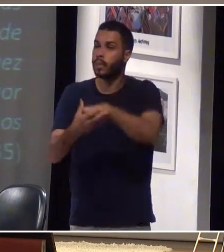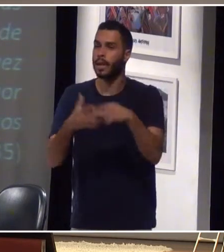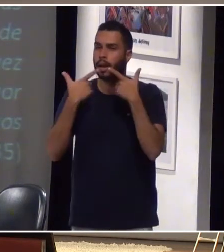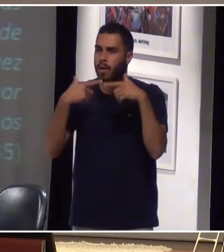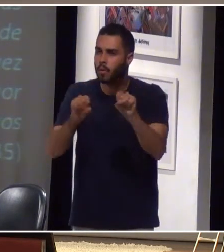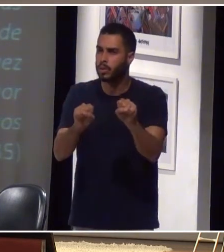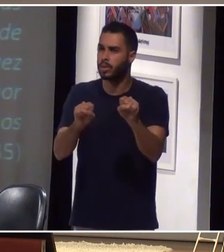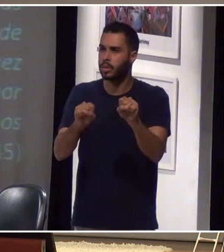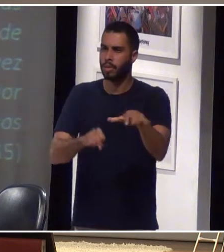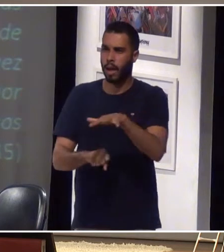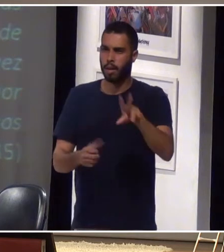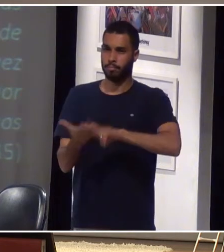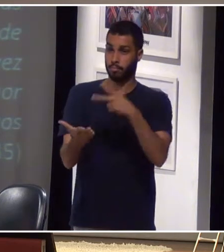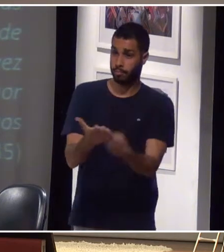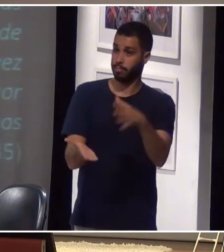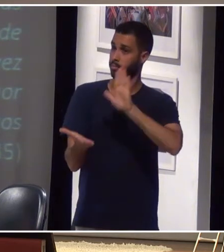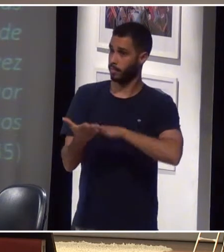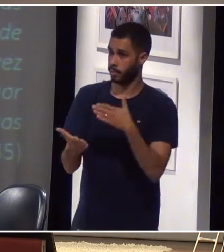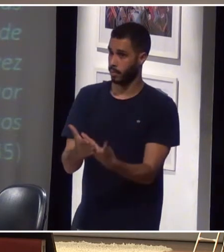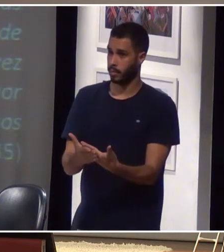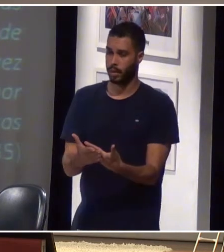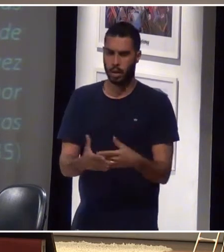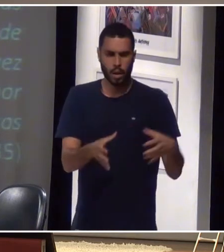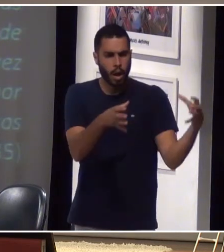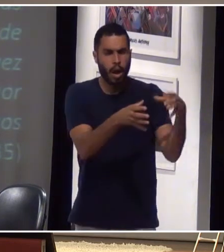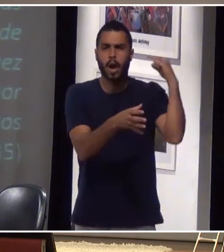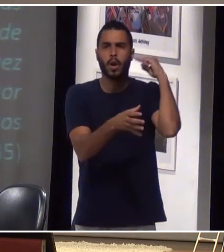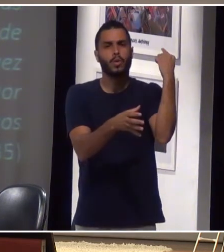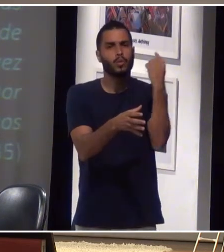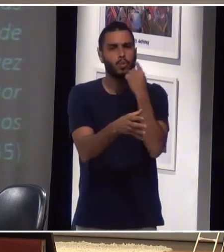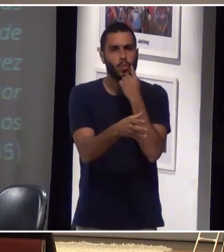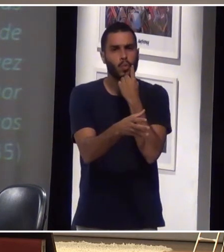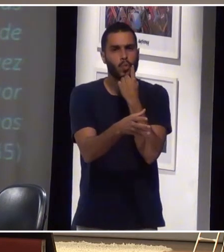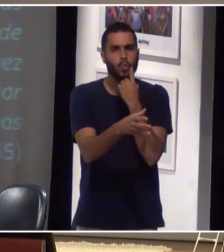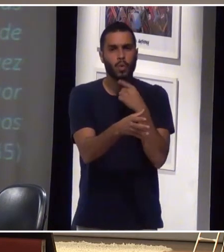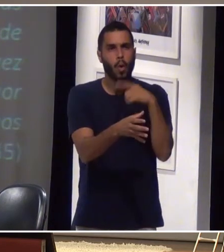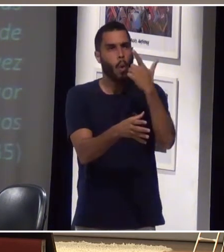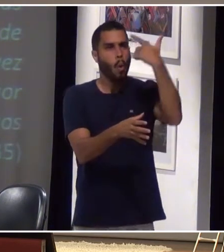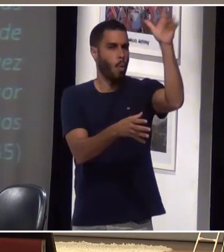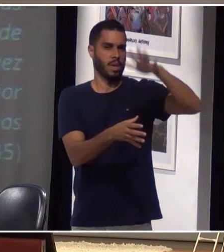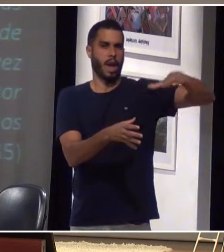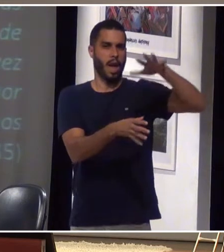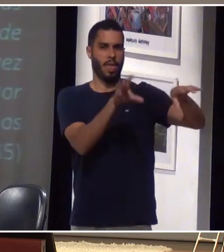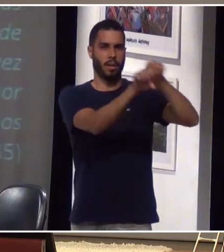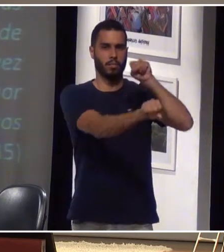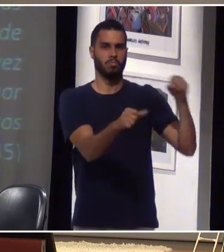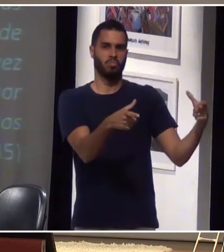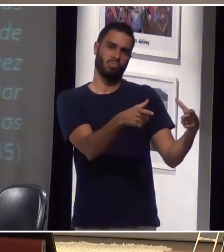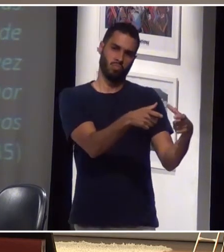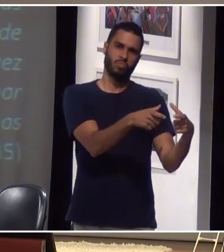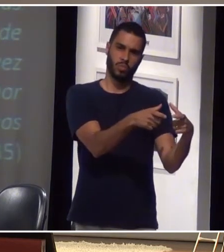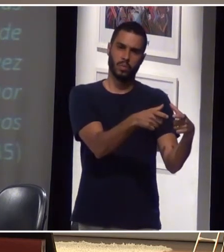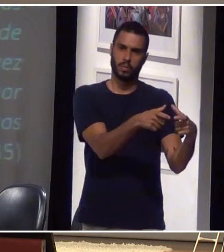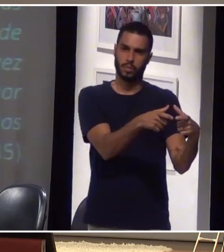Tá? Eu acho que vocês já identificaram, mas... A quantidade de surdos formados em outras áreas é ainda pequena, o que talvez esteja ligado ao